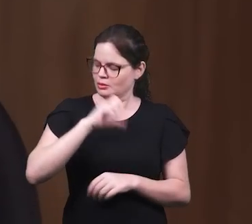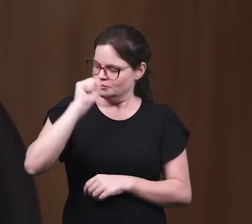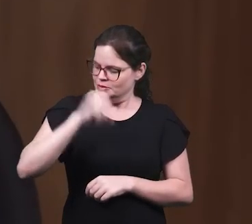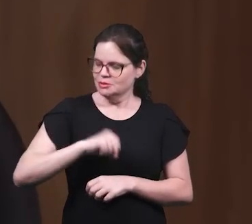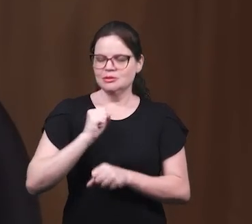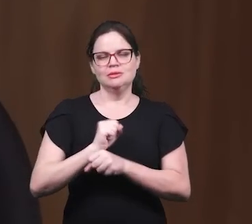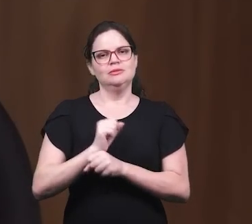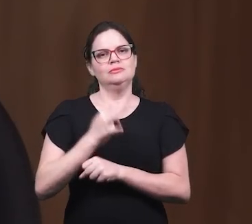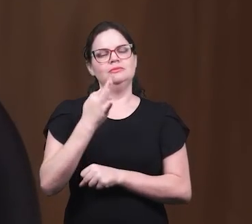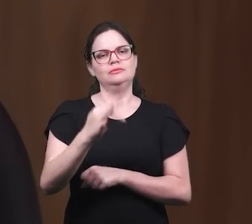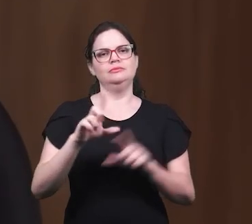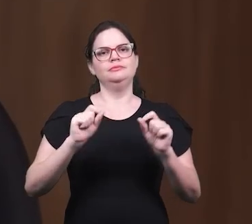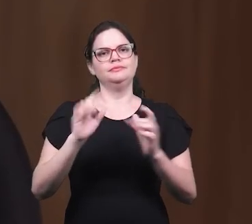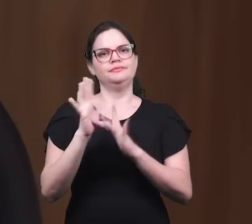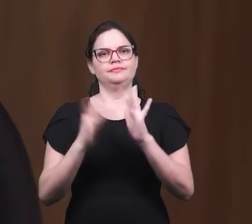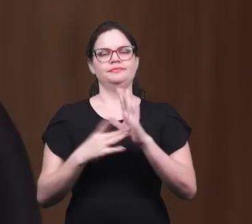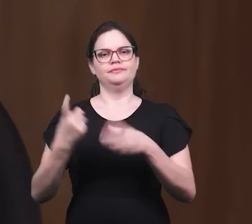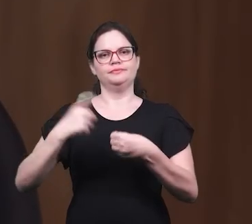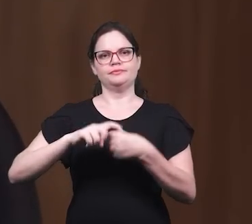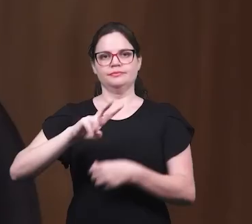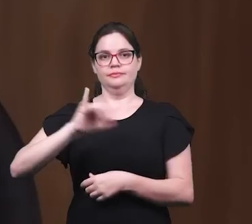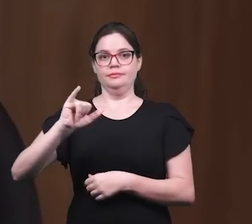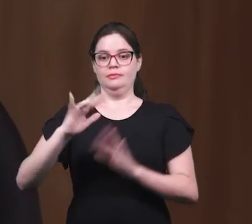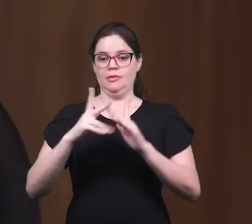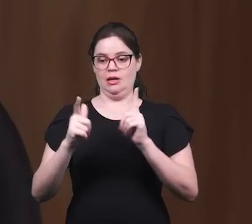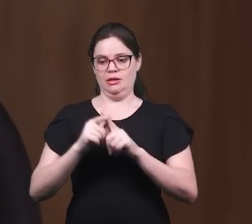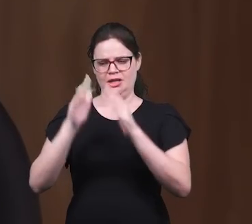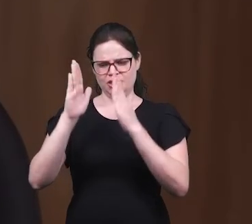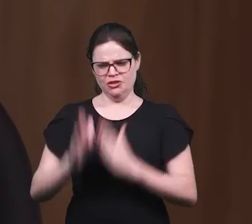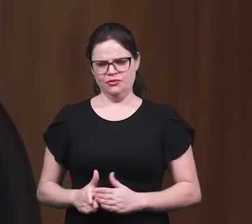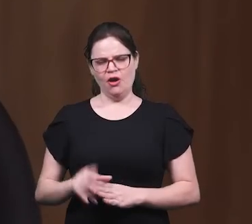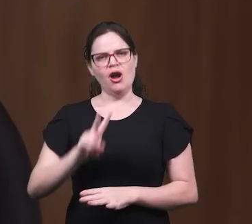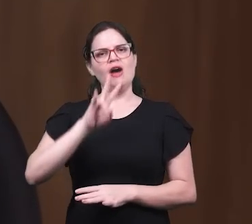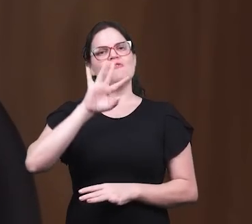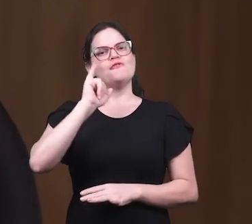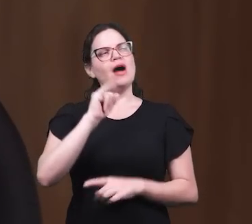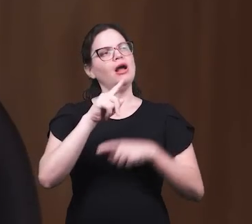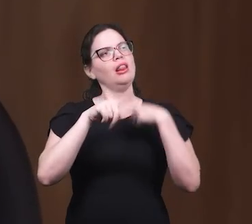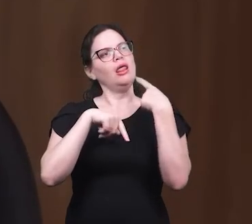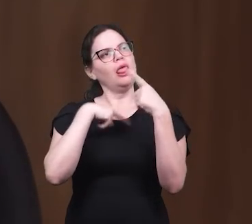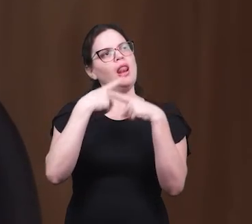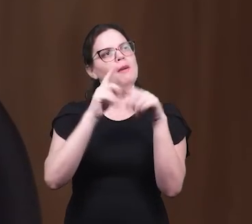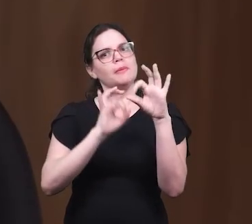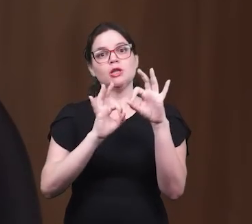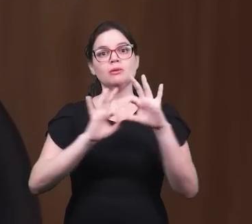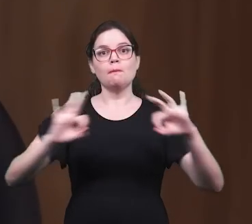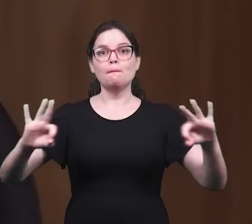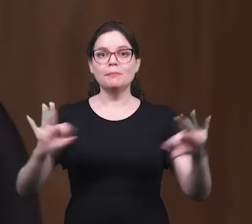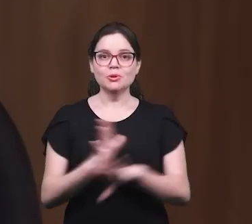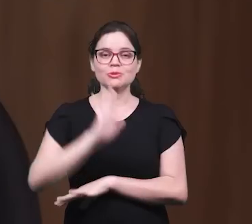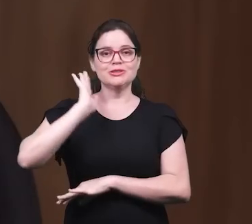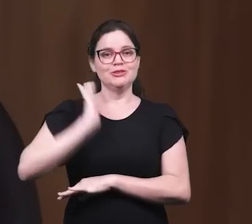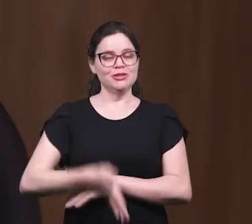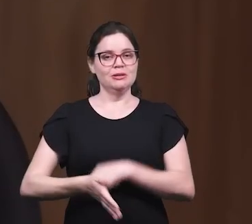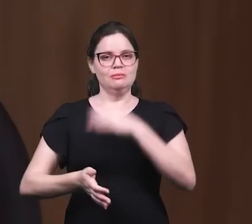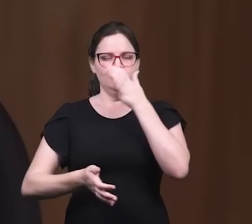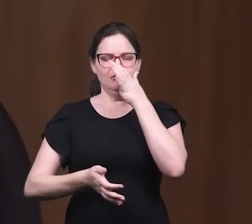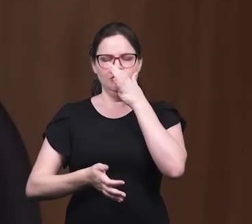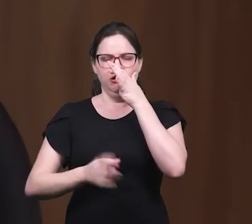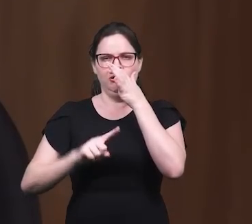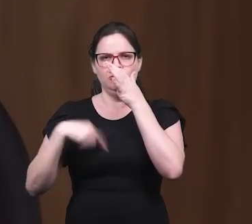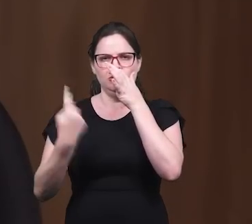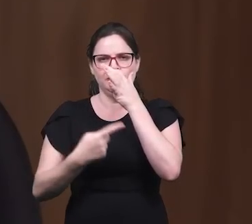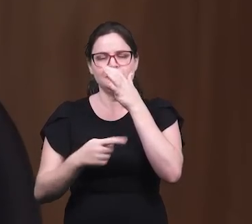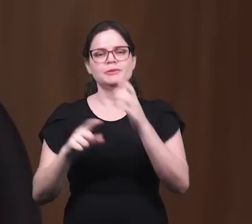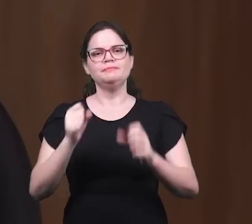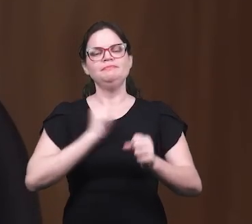está às portas. E a igreja fiel não vai se preparar, já está preparada. Ansiamos o momento